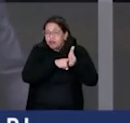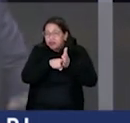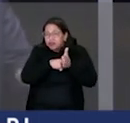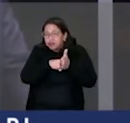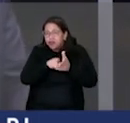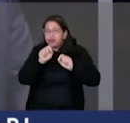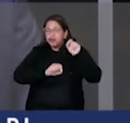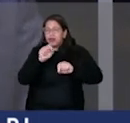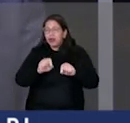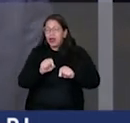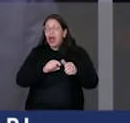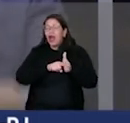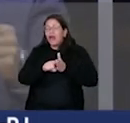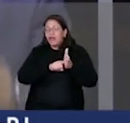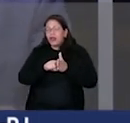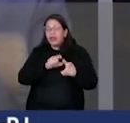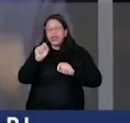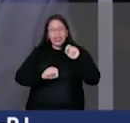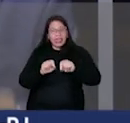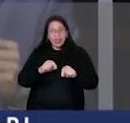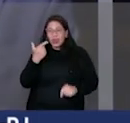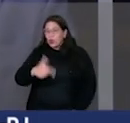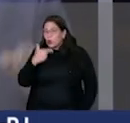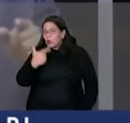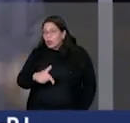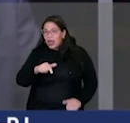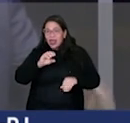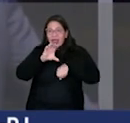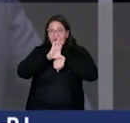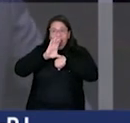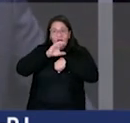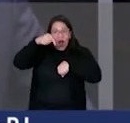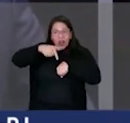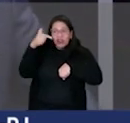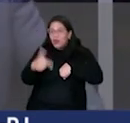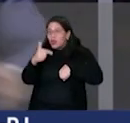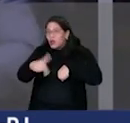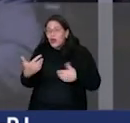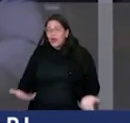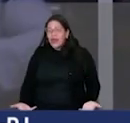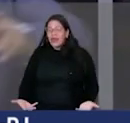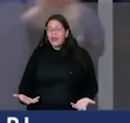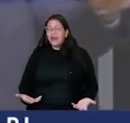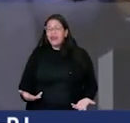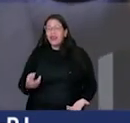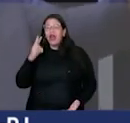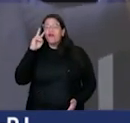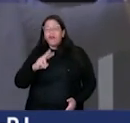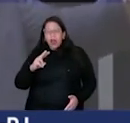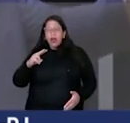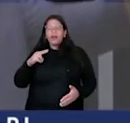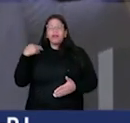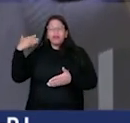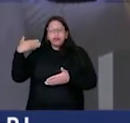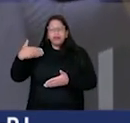um instrumento investigativo que não há previsão constitucional para que ele faça. Nós temos visto durante todo esse